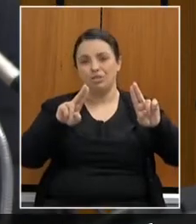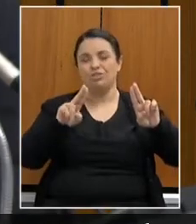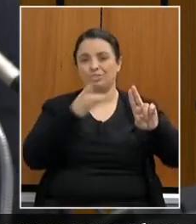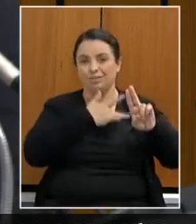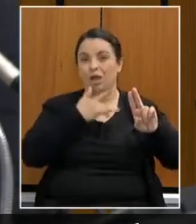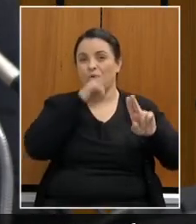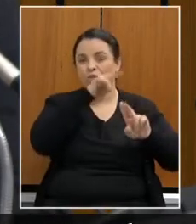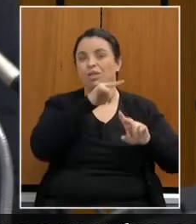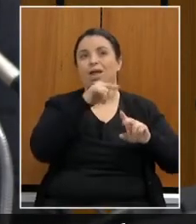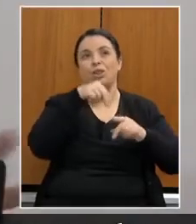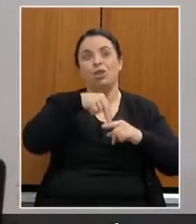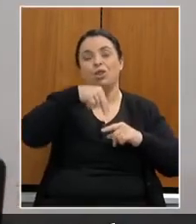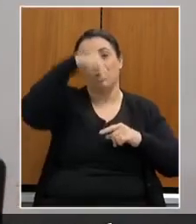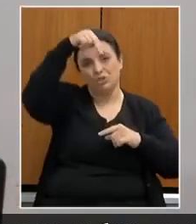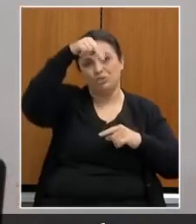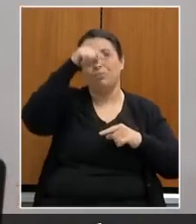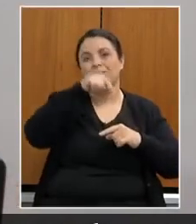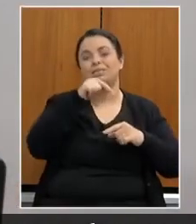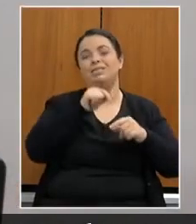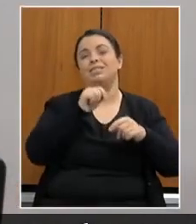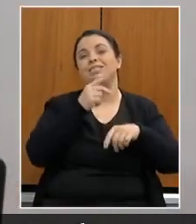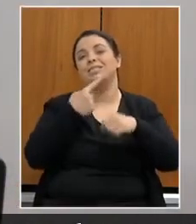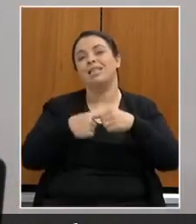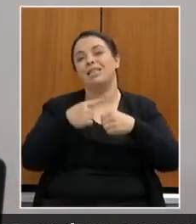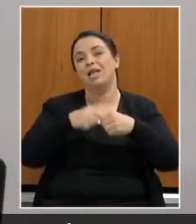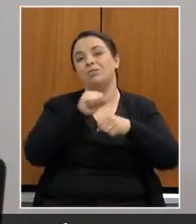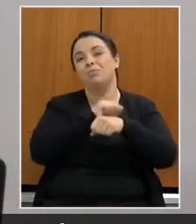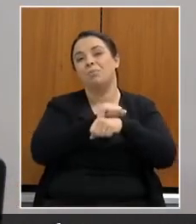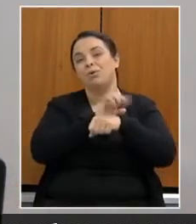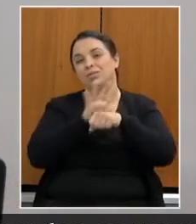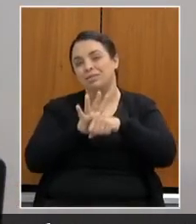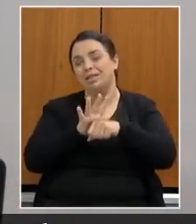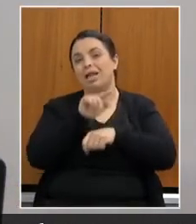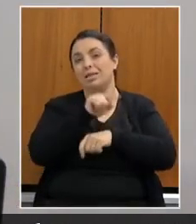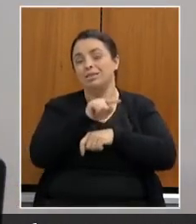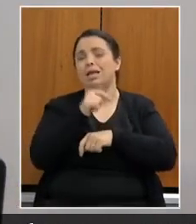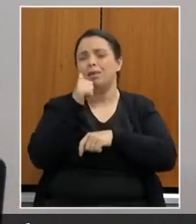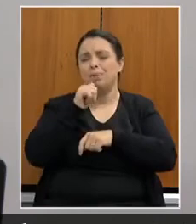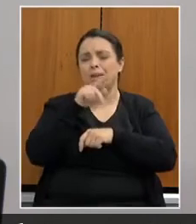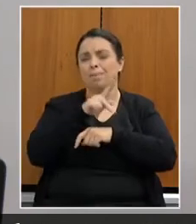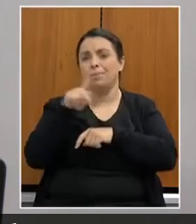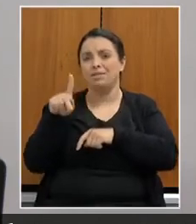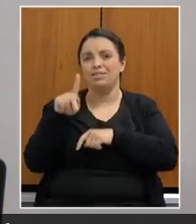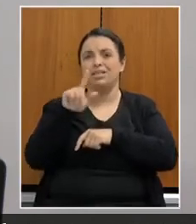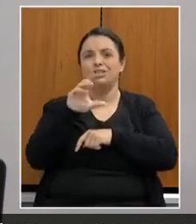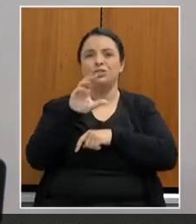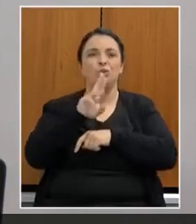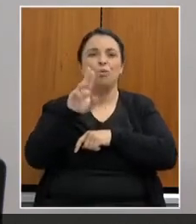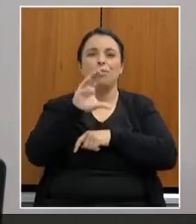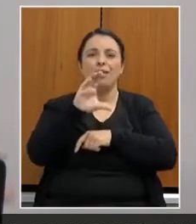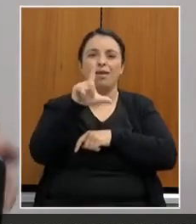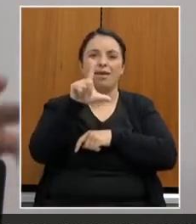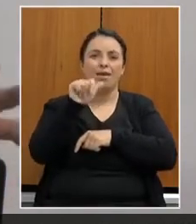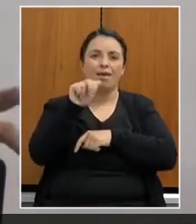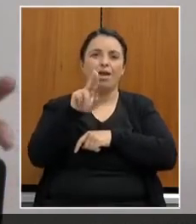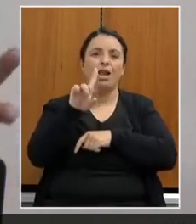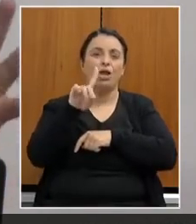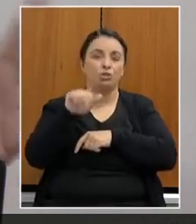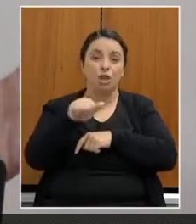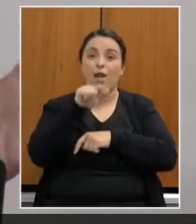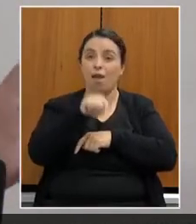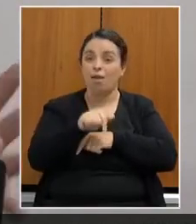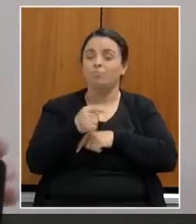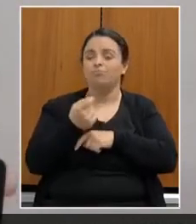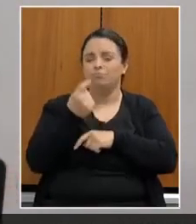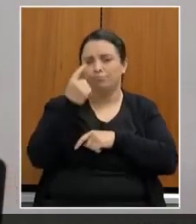de Montes Claros, cuja presidente é a doutora Cláudia Borém. E ela montou, criou esse serviço. Hoje, existem